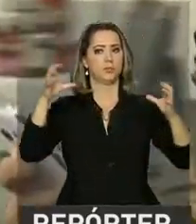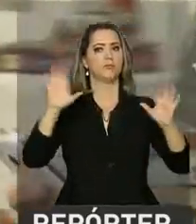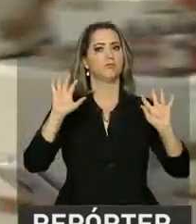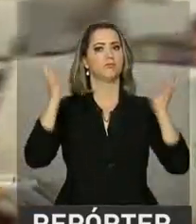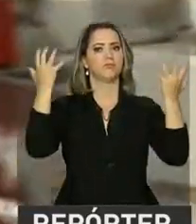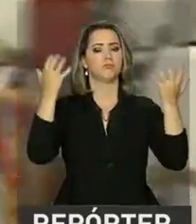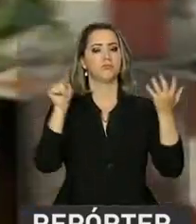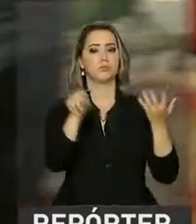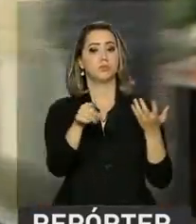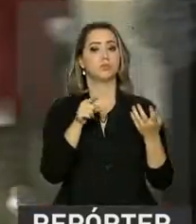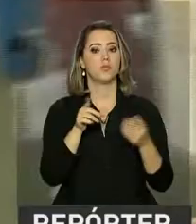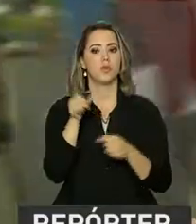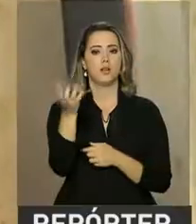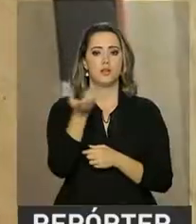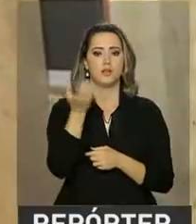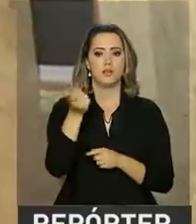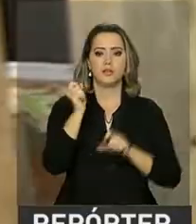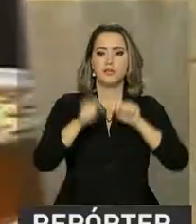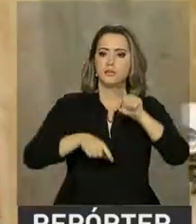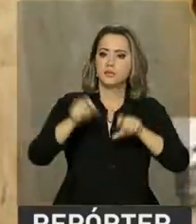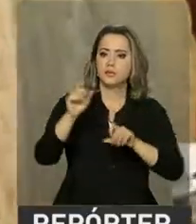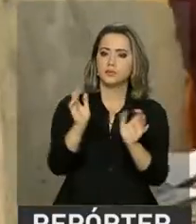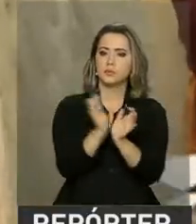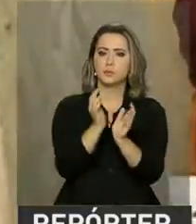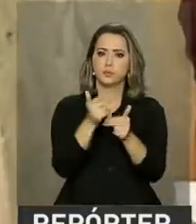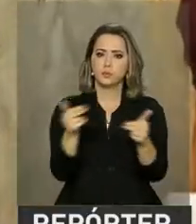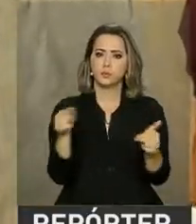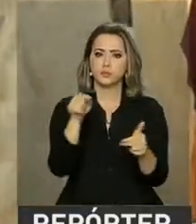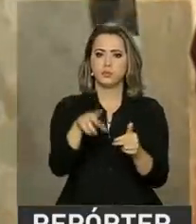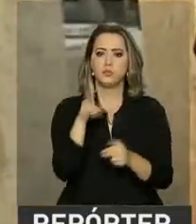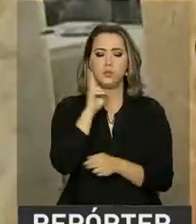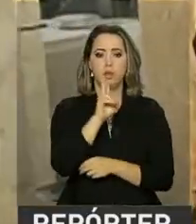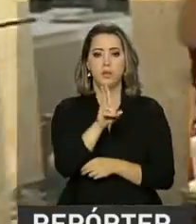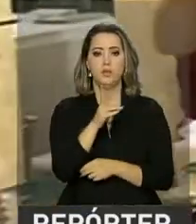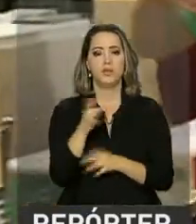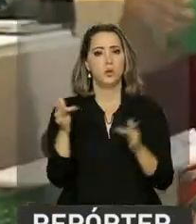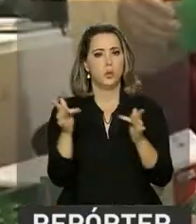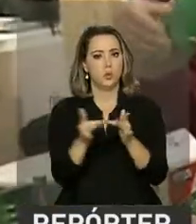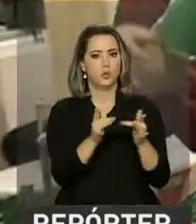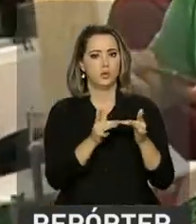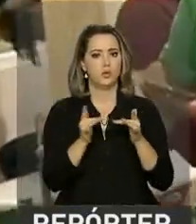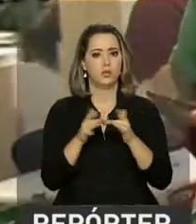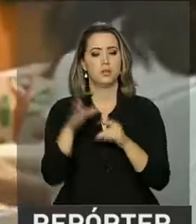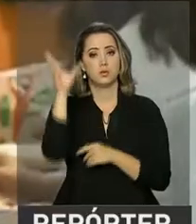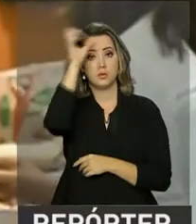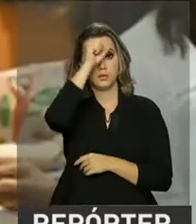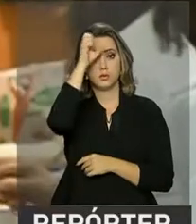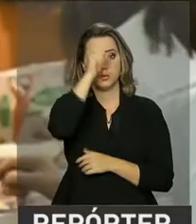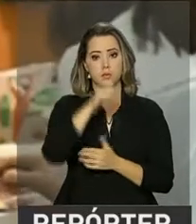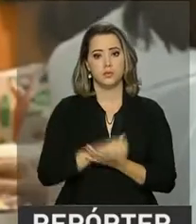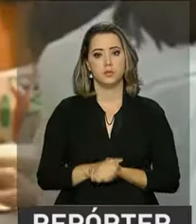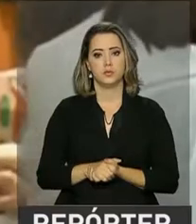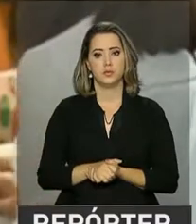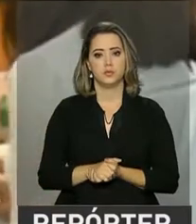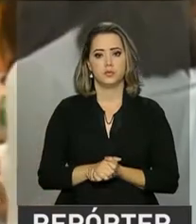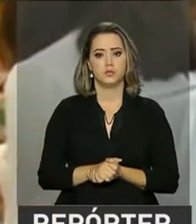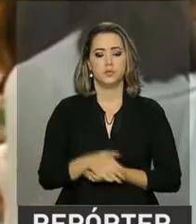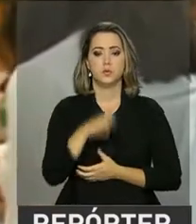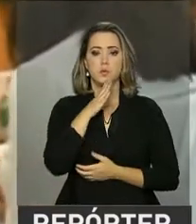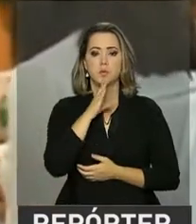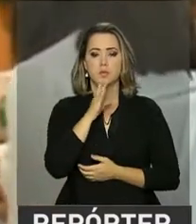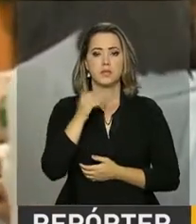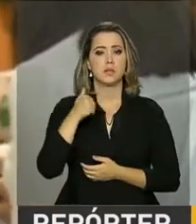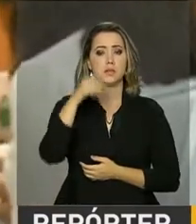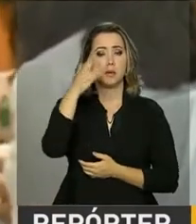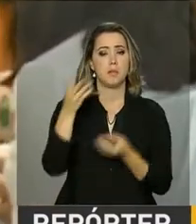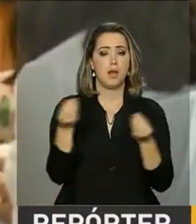planeja se tornar um produtor orgânico de hortaliças, veio à feira para fazer contatos e aprender. Vim conhecer mais sobre a área, sobre